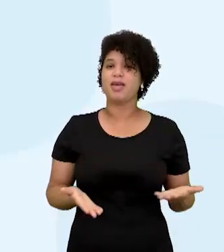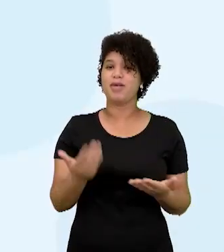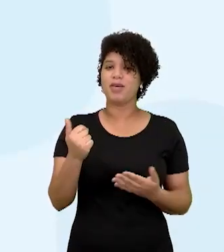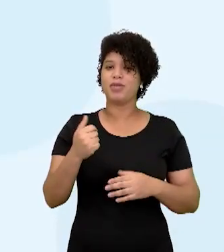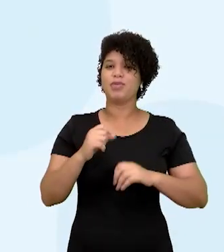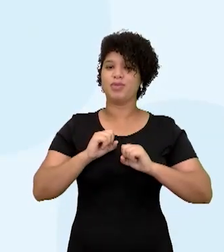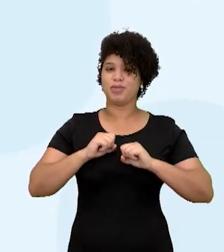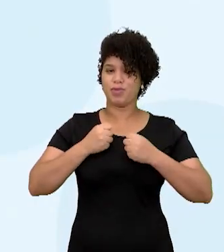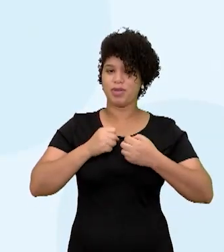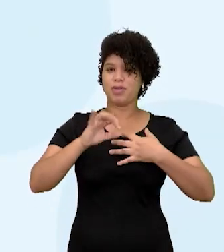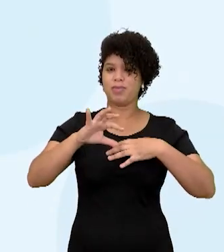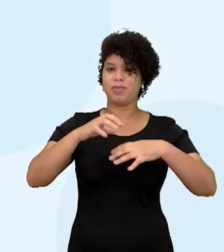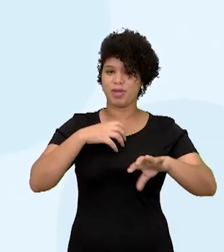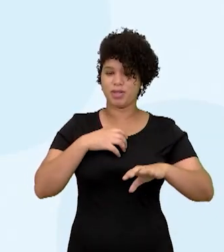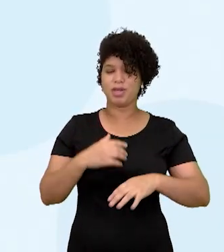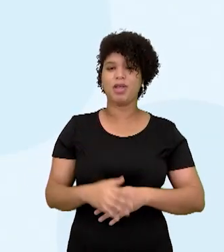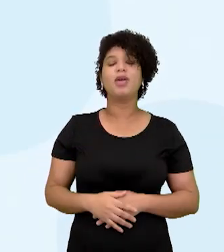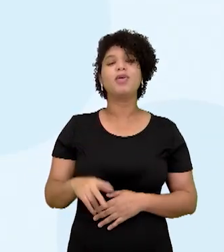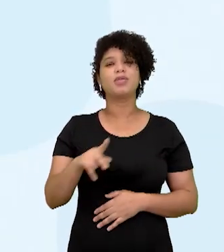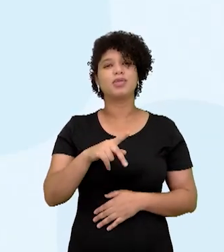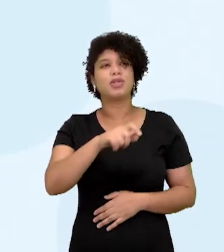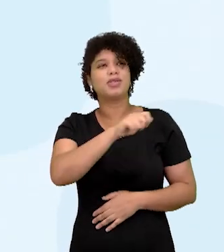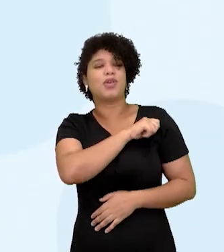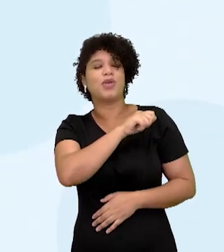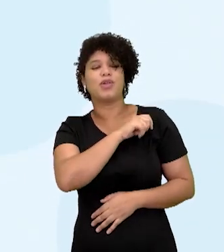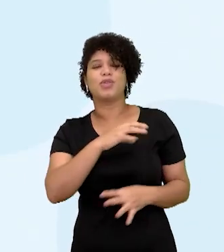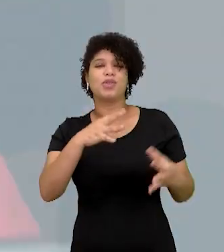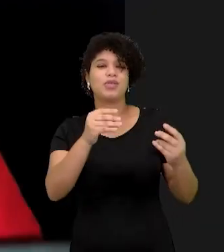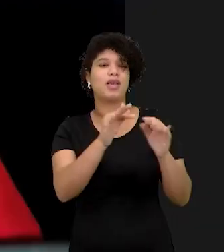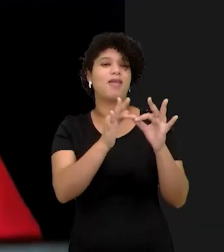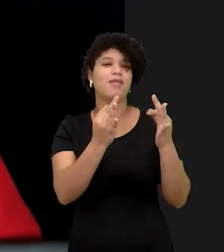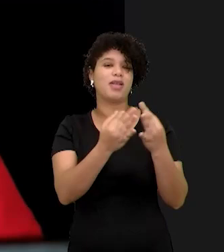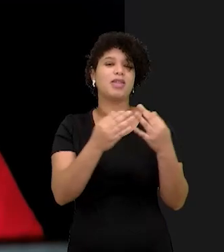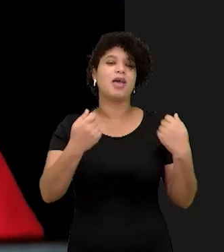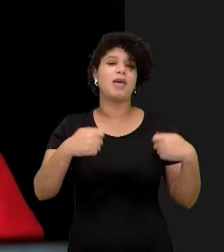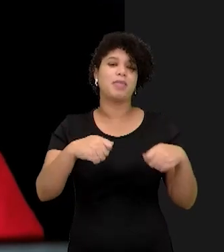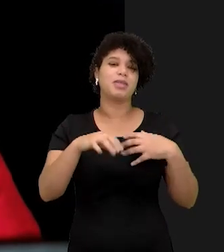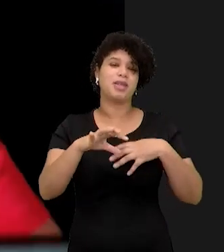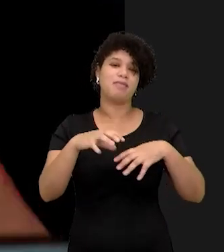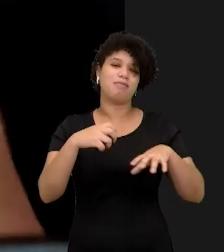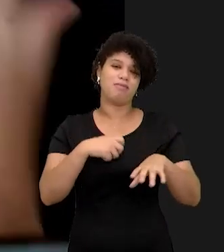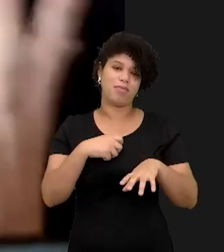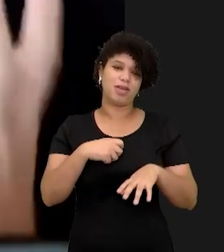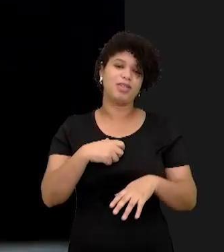nossa empatia, professor-aluno, aluno-professor, familiares, para que a gente possa